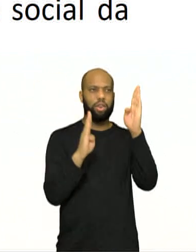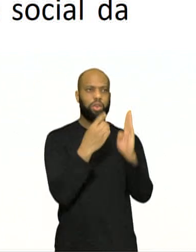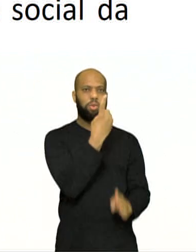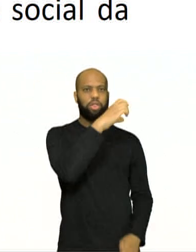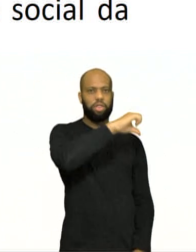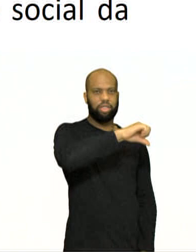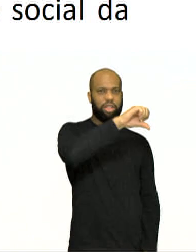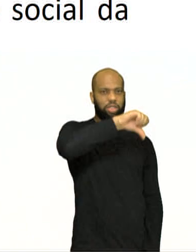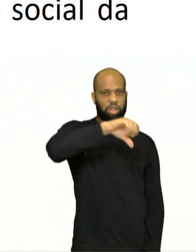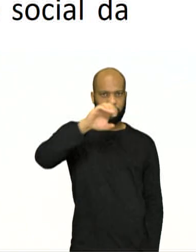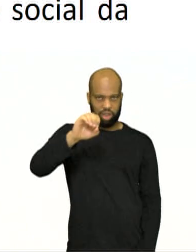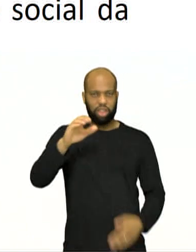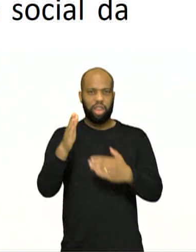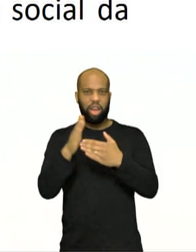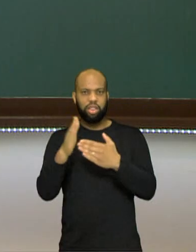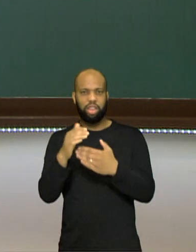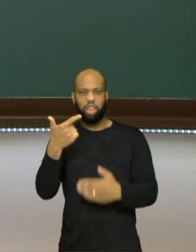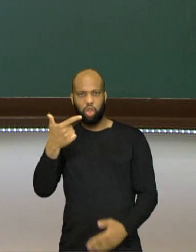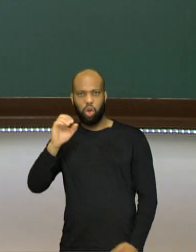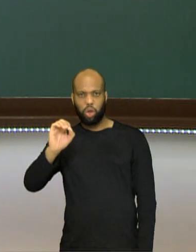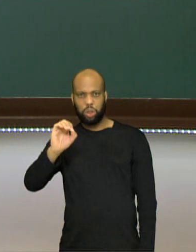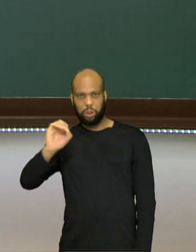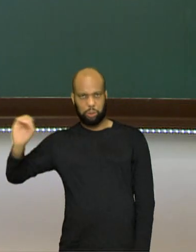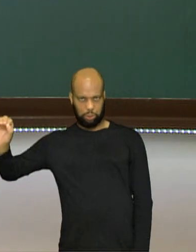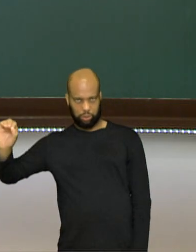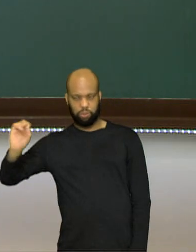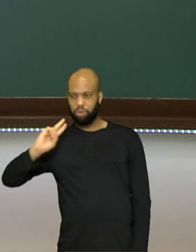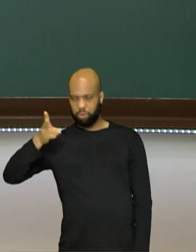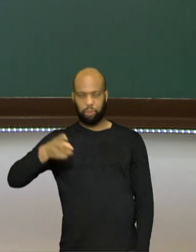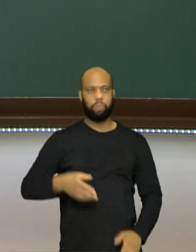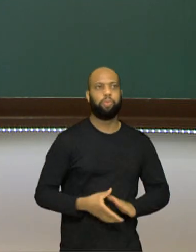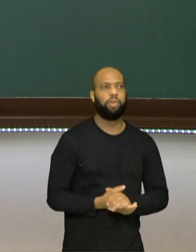de 1990 e de 2000.